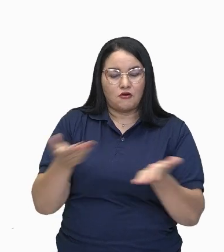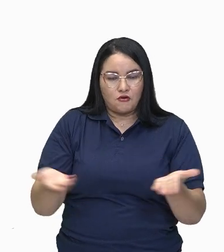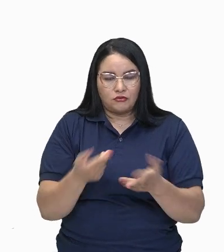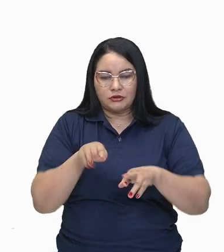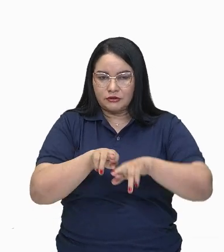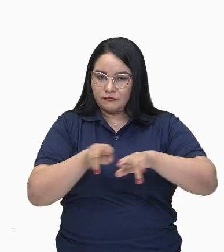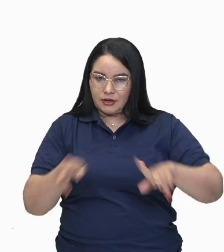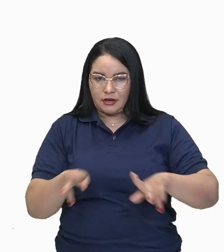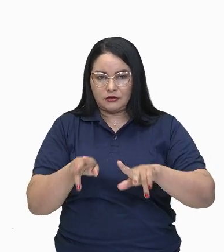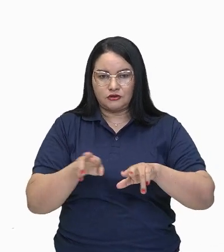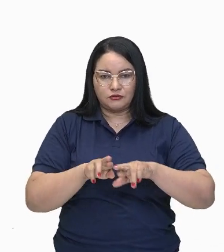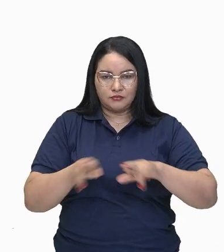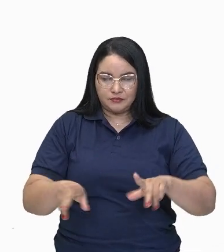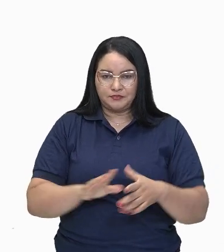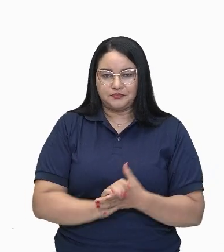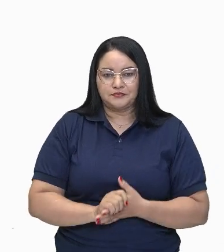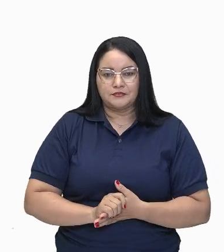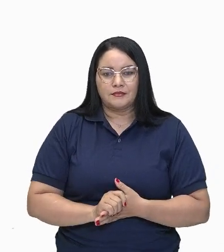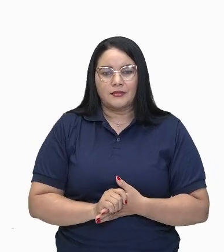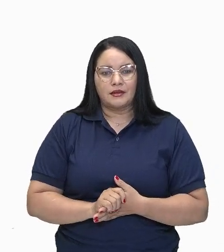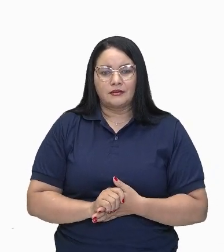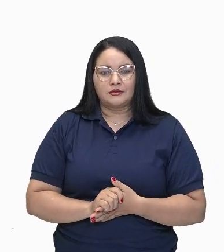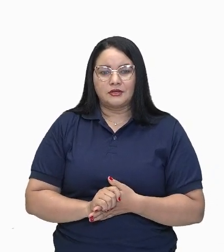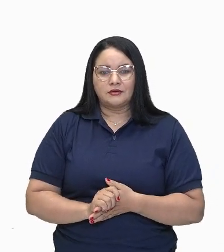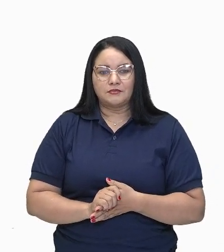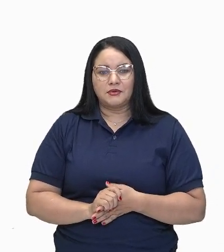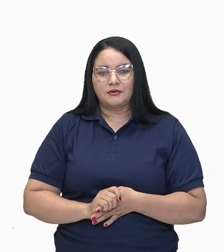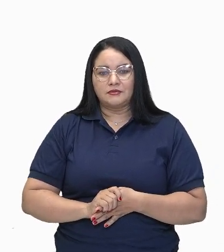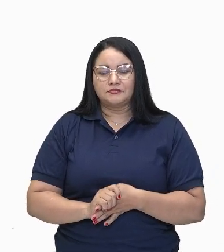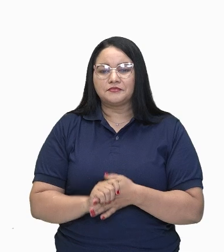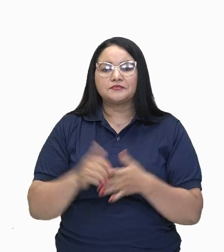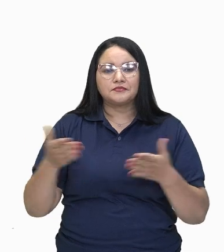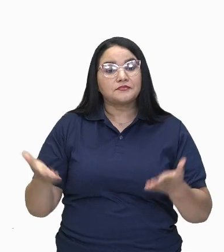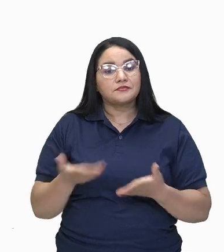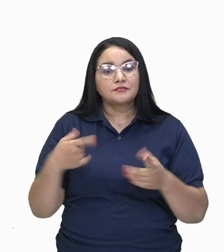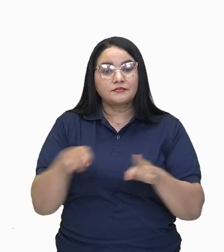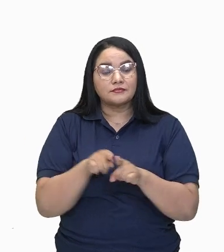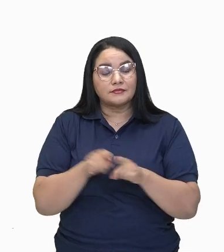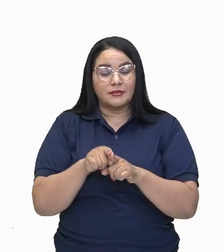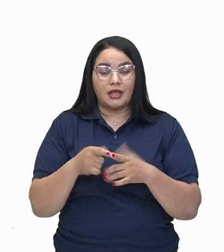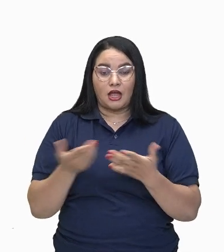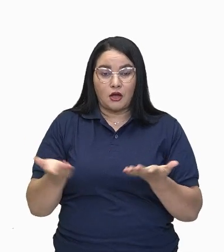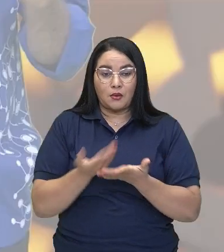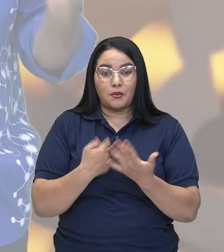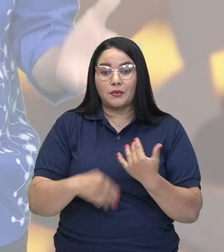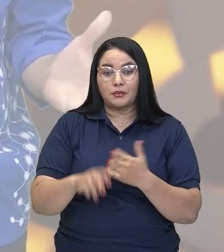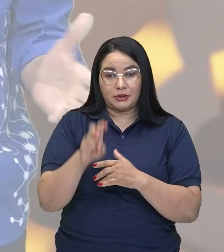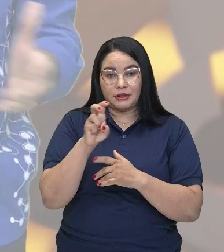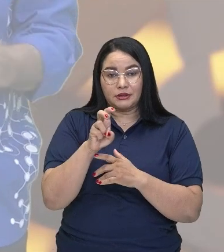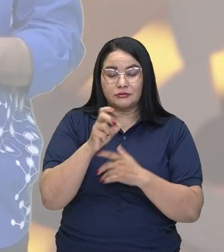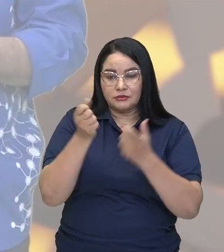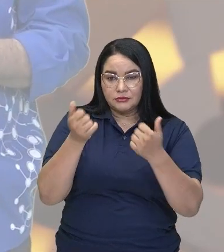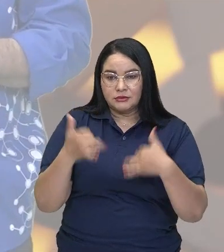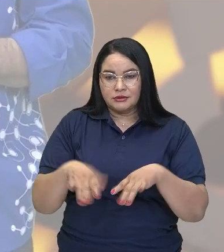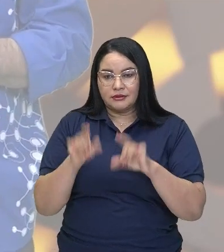hoje. E aí, nós vamos para o nosso quinto ponto, que é o